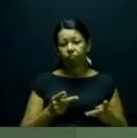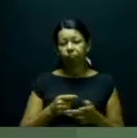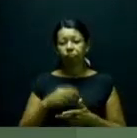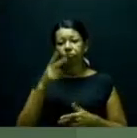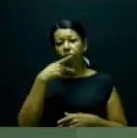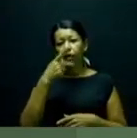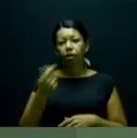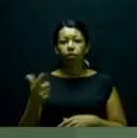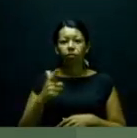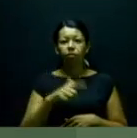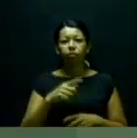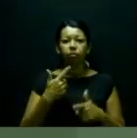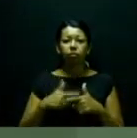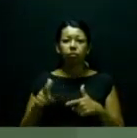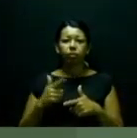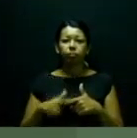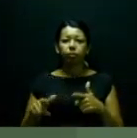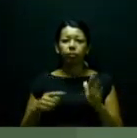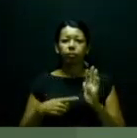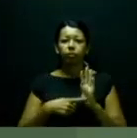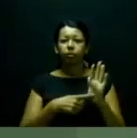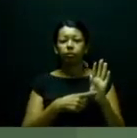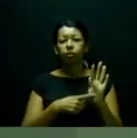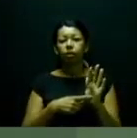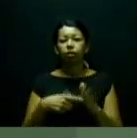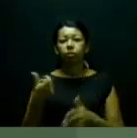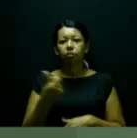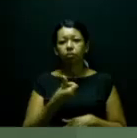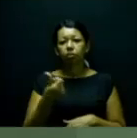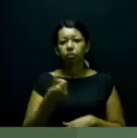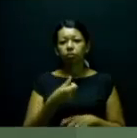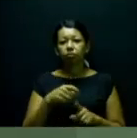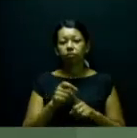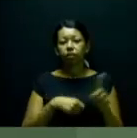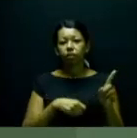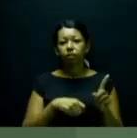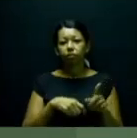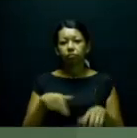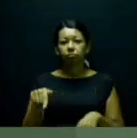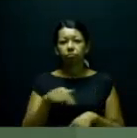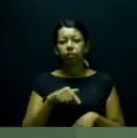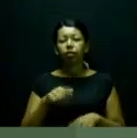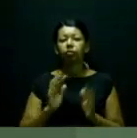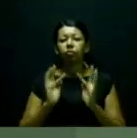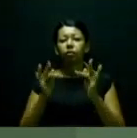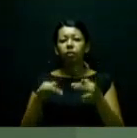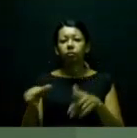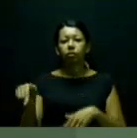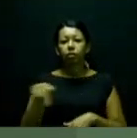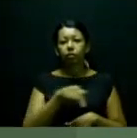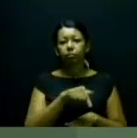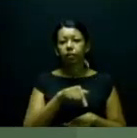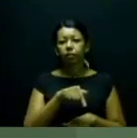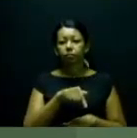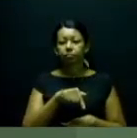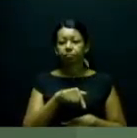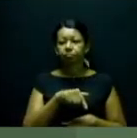elencaram vários problemas, isso numa sexta-feira. No final de semana,